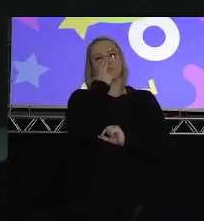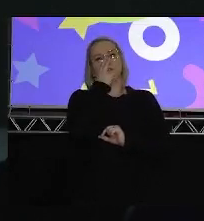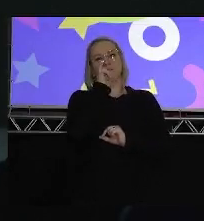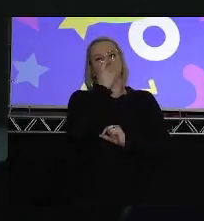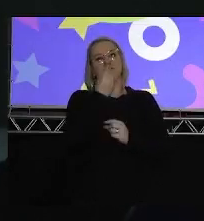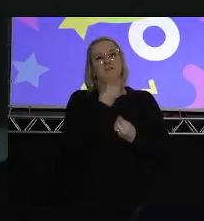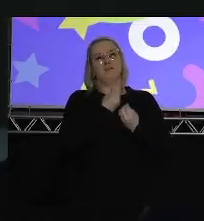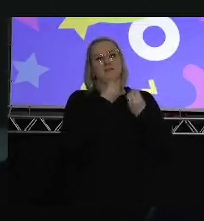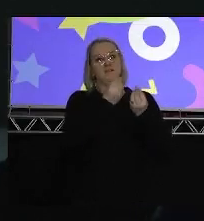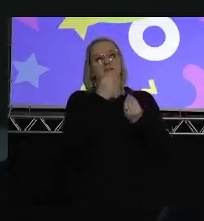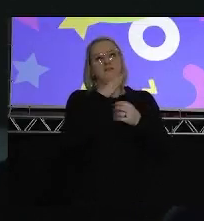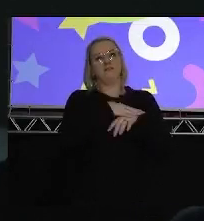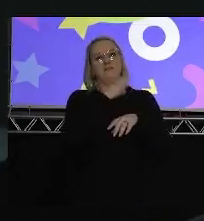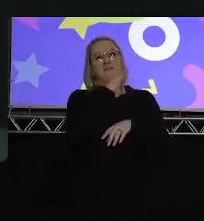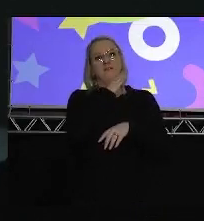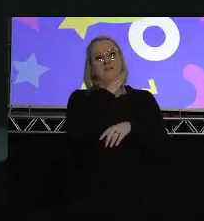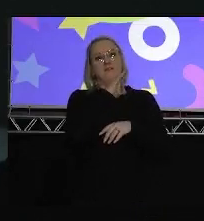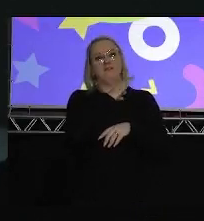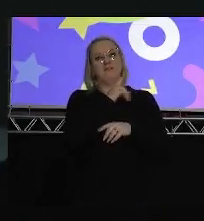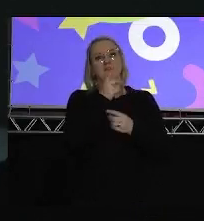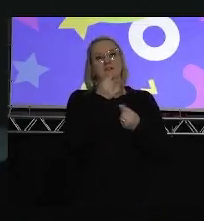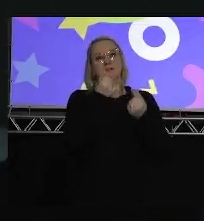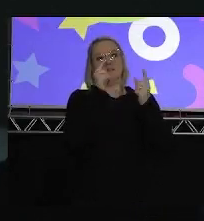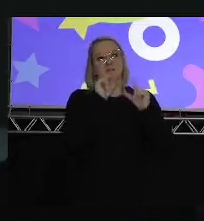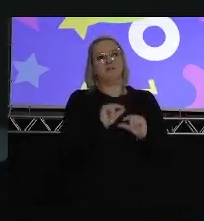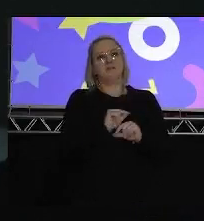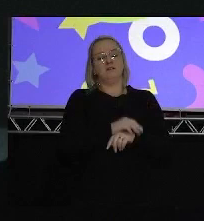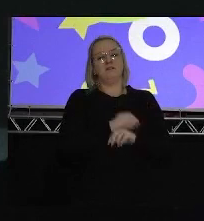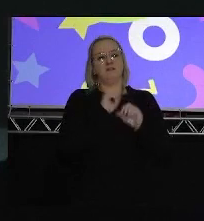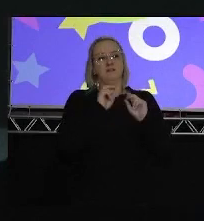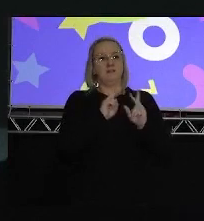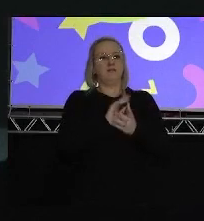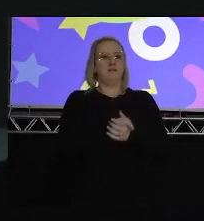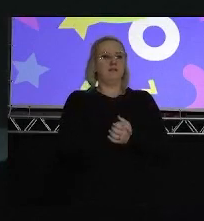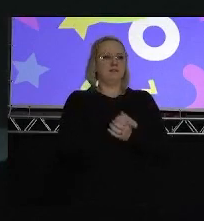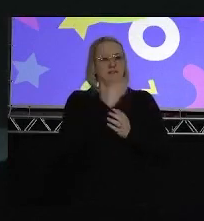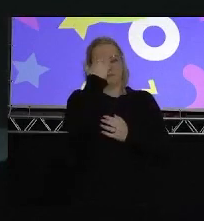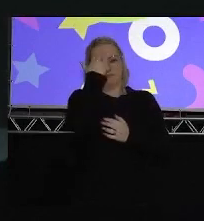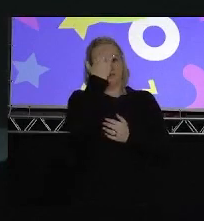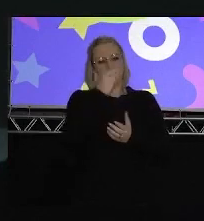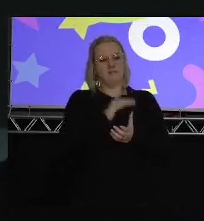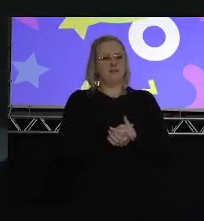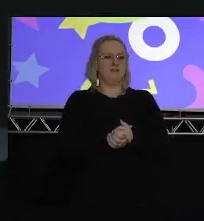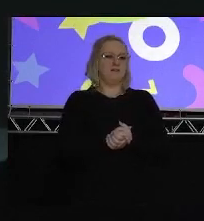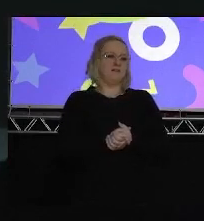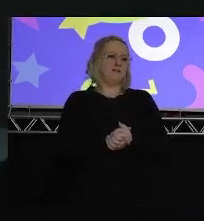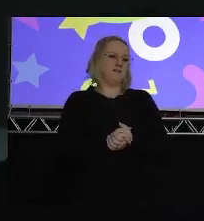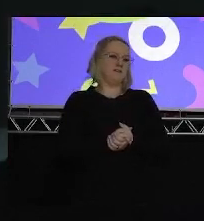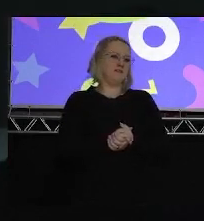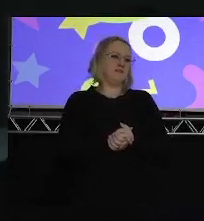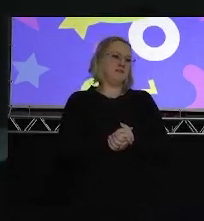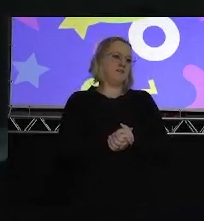entregar mais rápido, foi gerar economia. Beleza? Beleza, obrigado.